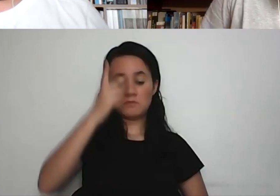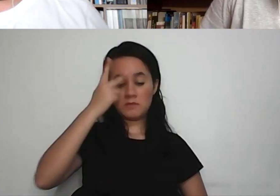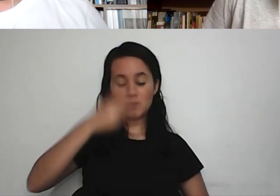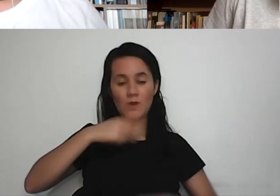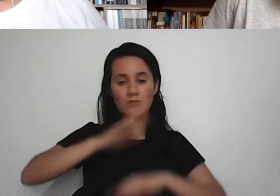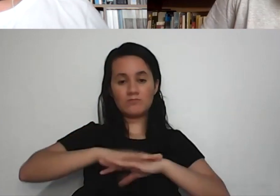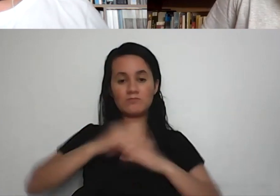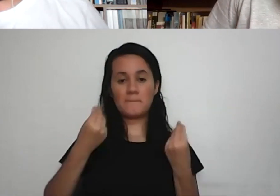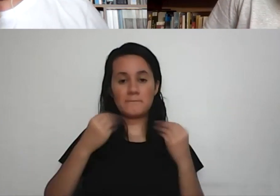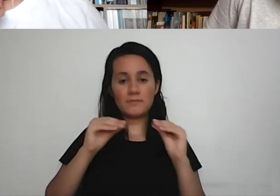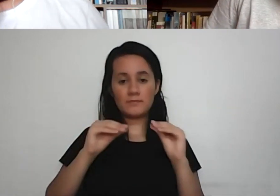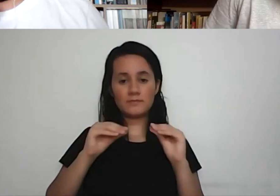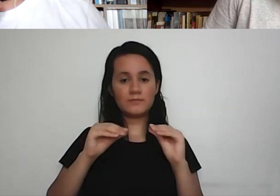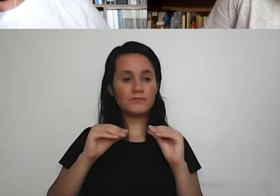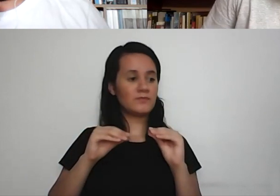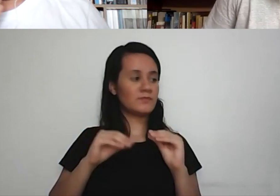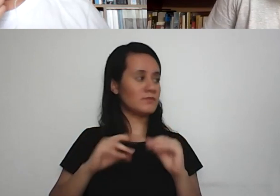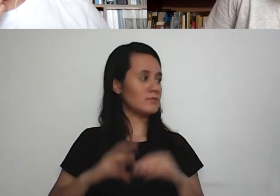né?